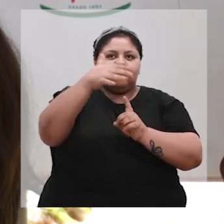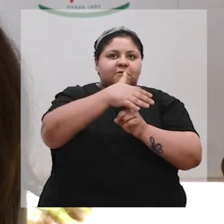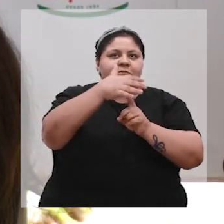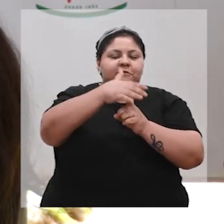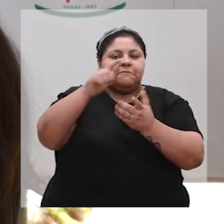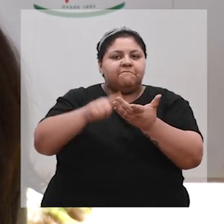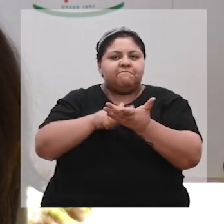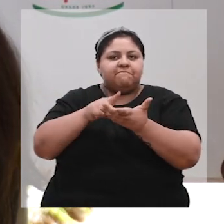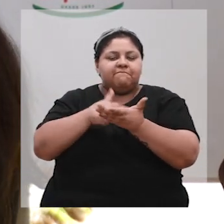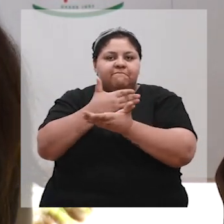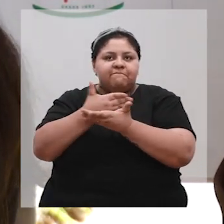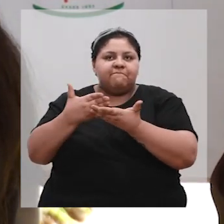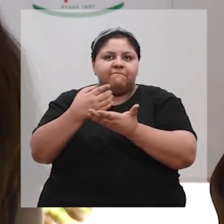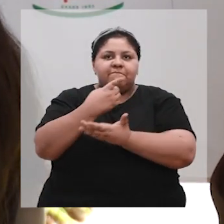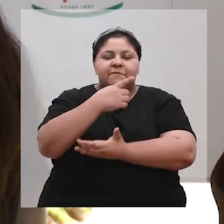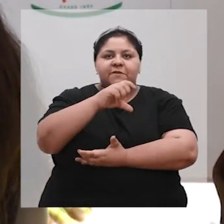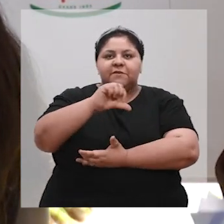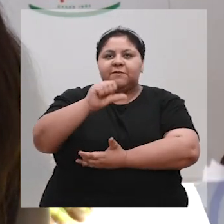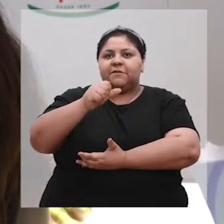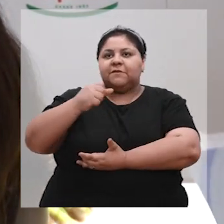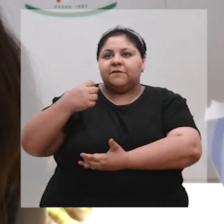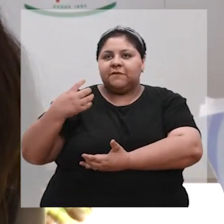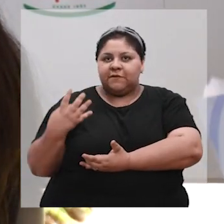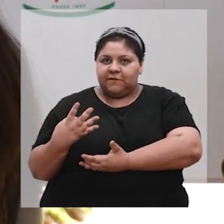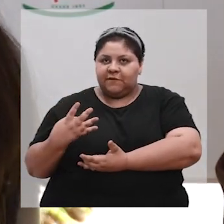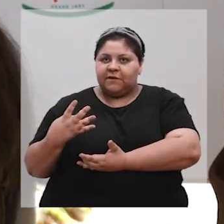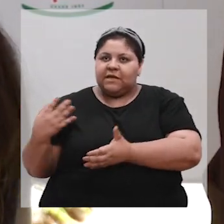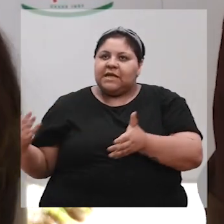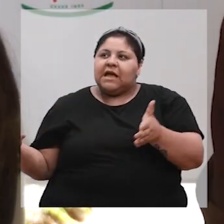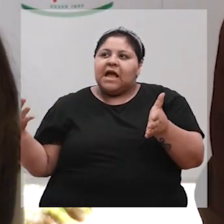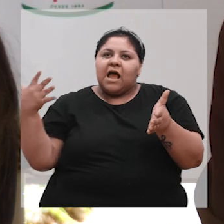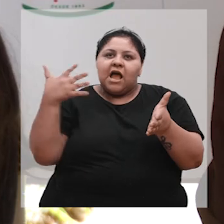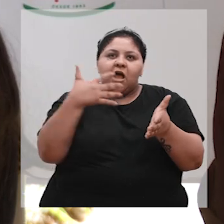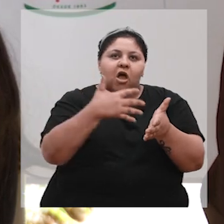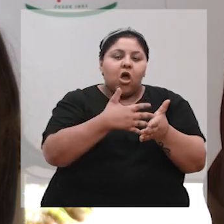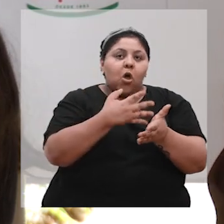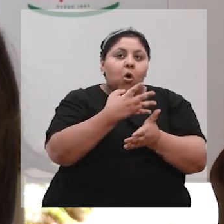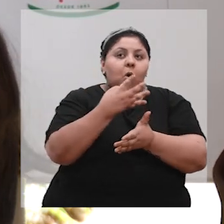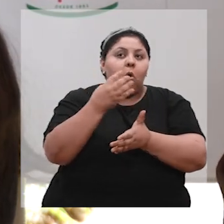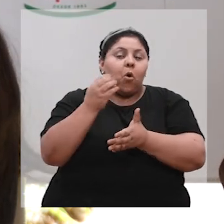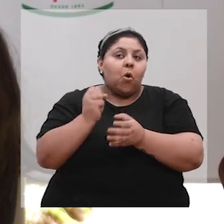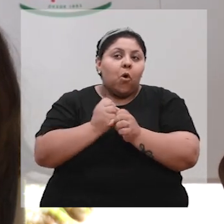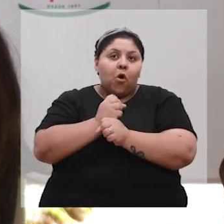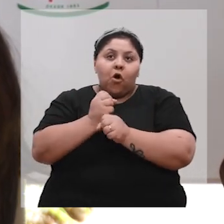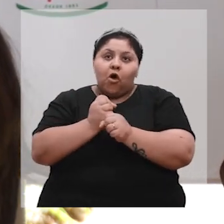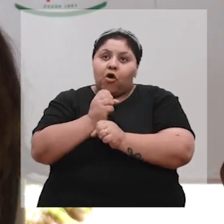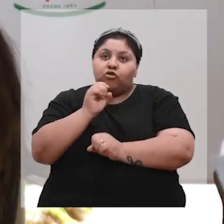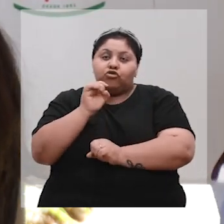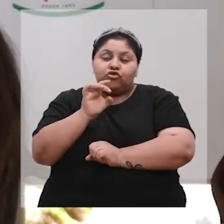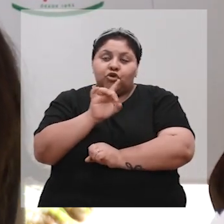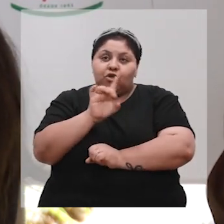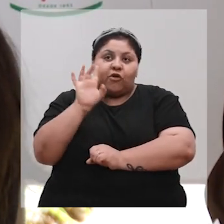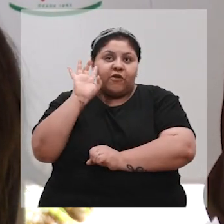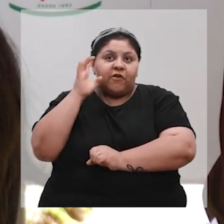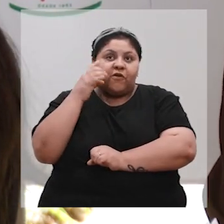em 1984. São até hoje 40 edições, apenas não aconteceu